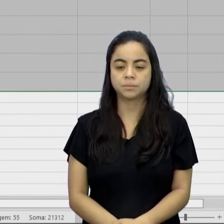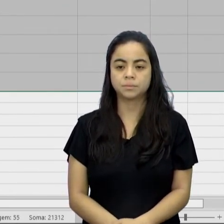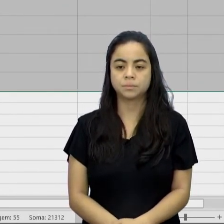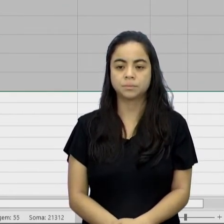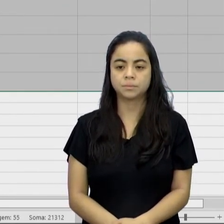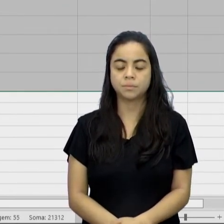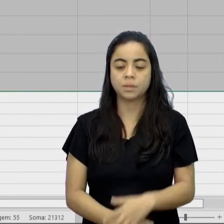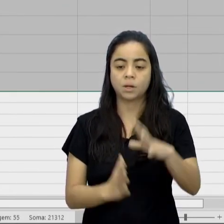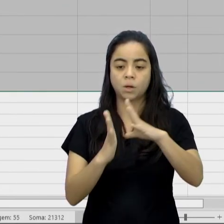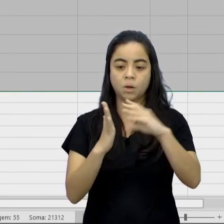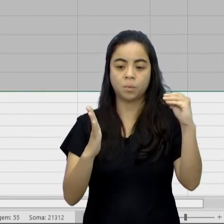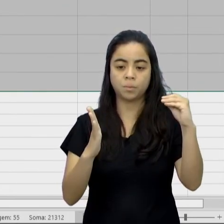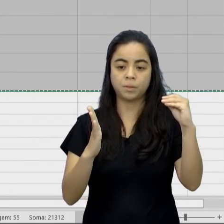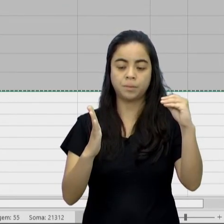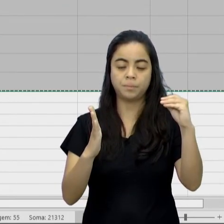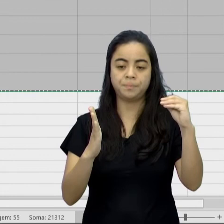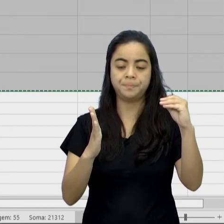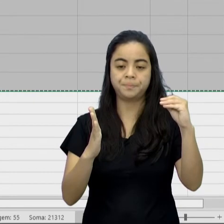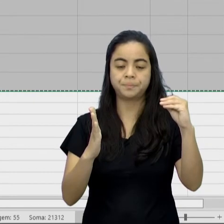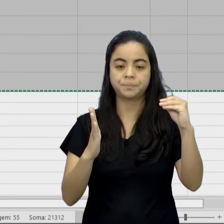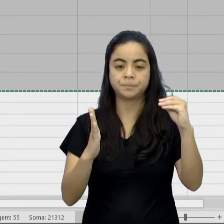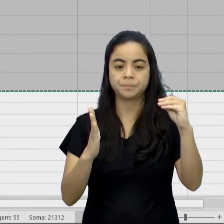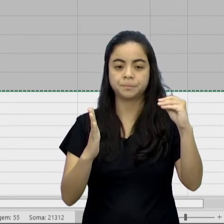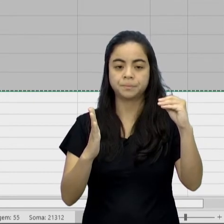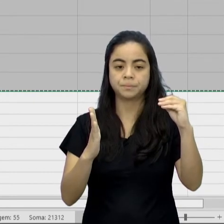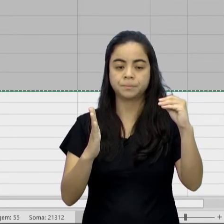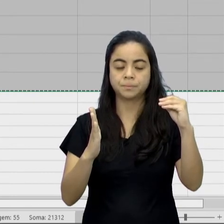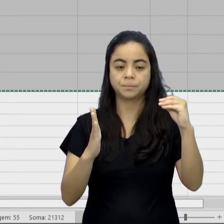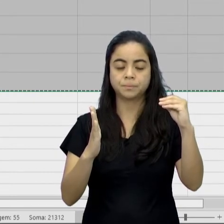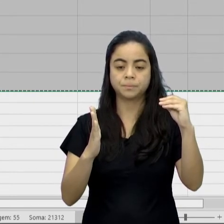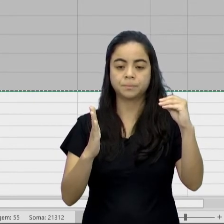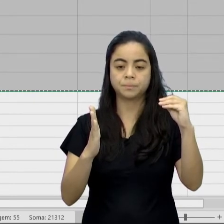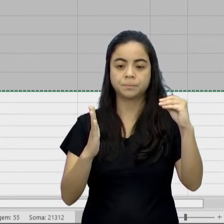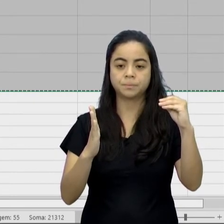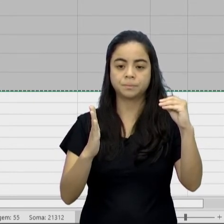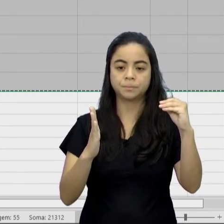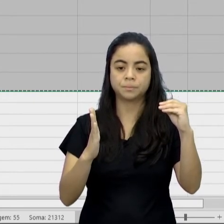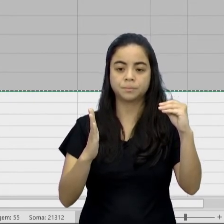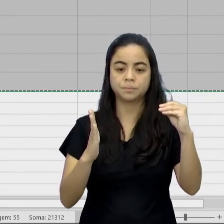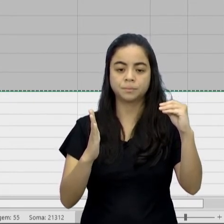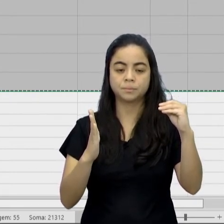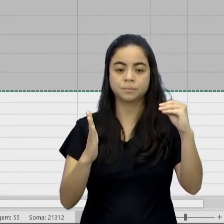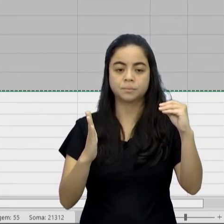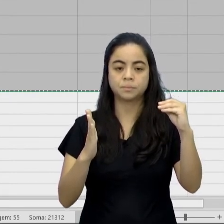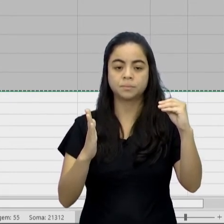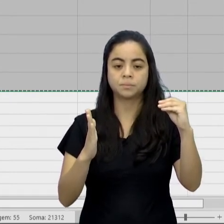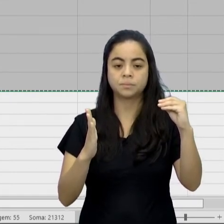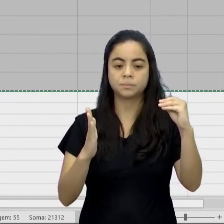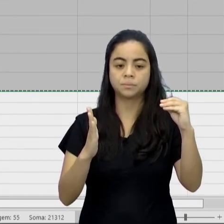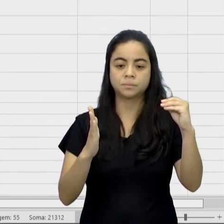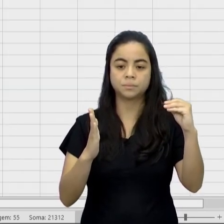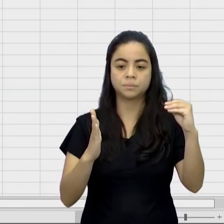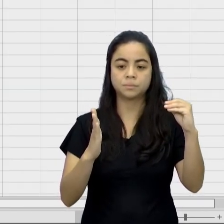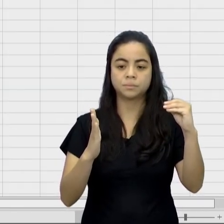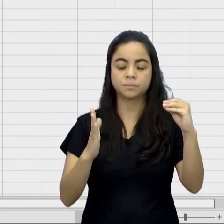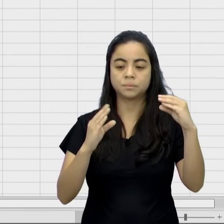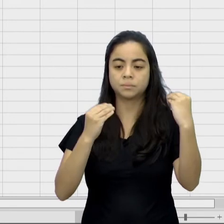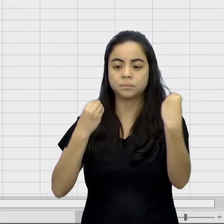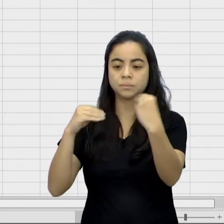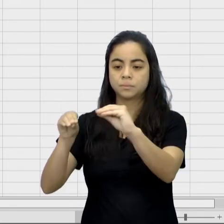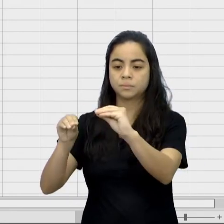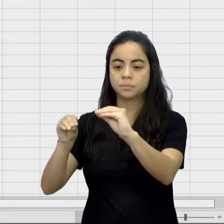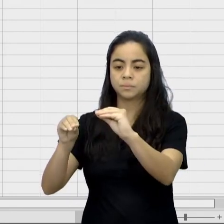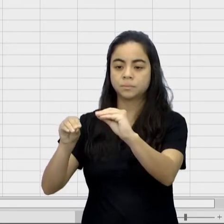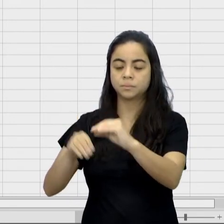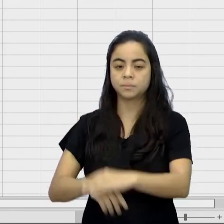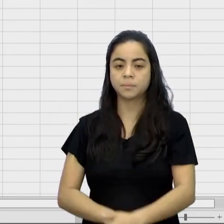eu vou selecionar, eu vou copiar, tá vendo que ficou pontilhado? E aí eu venho aqui no orçamento de